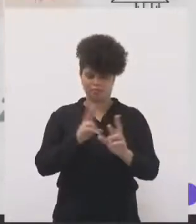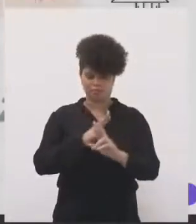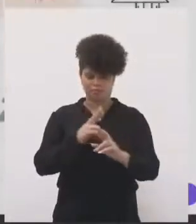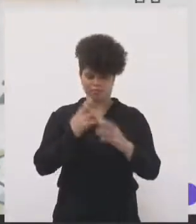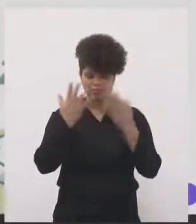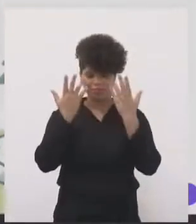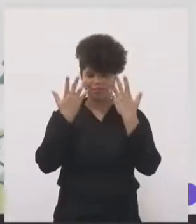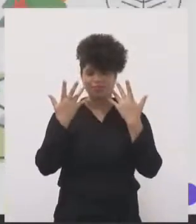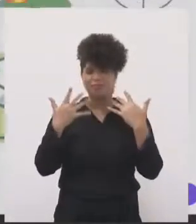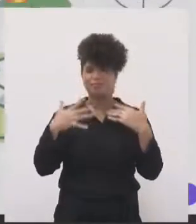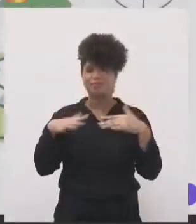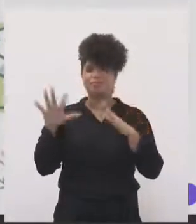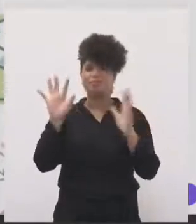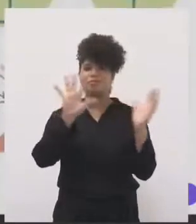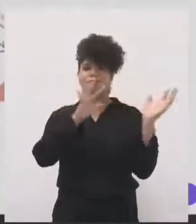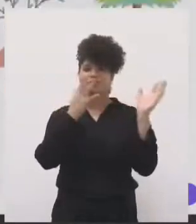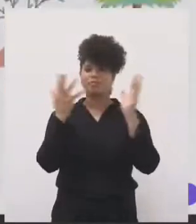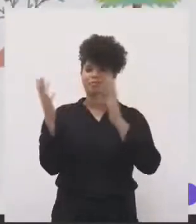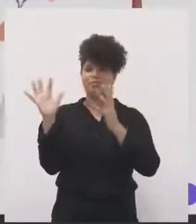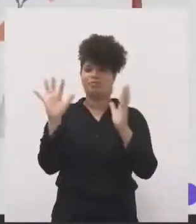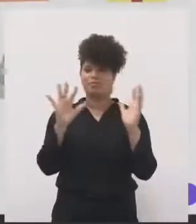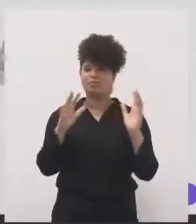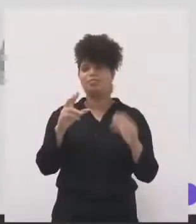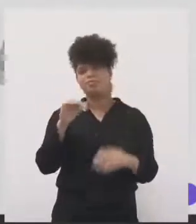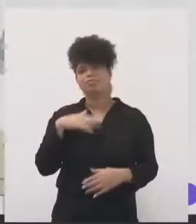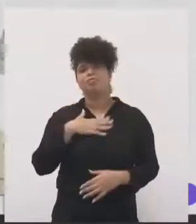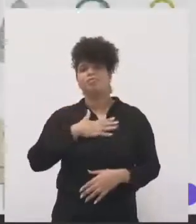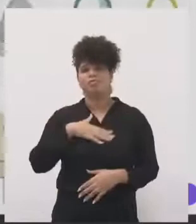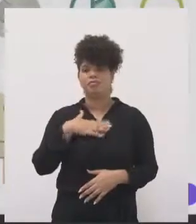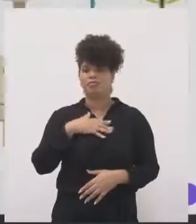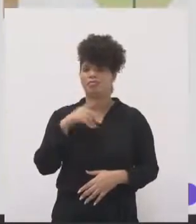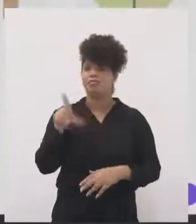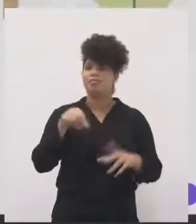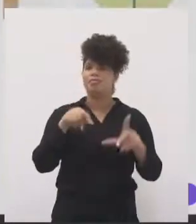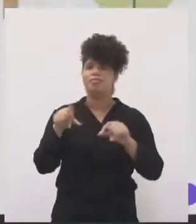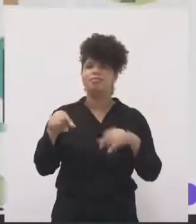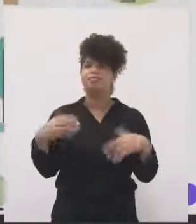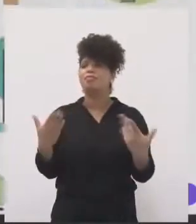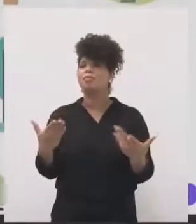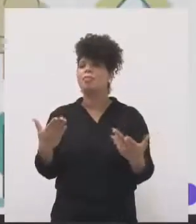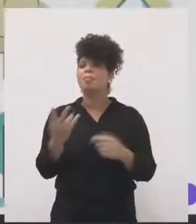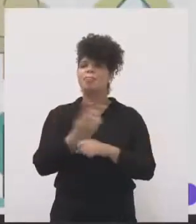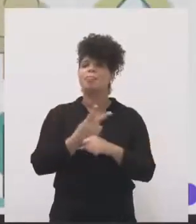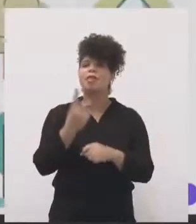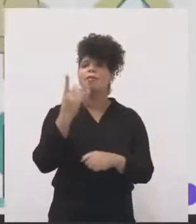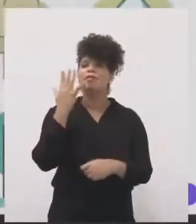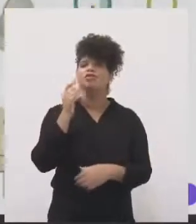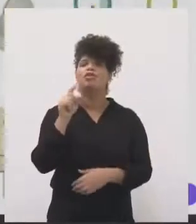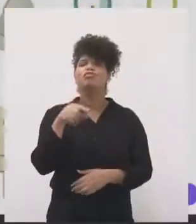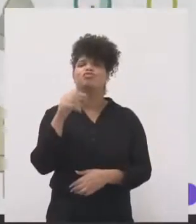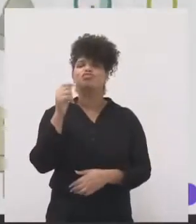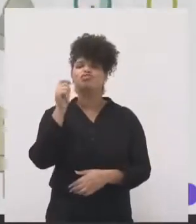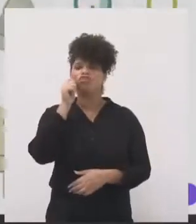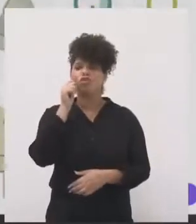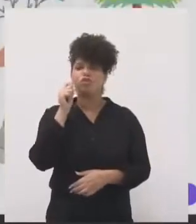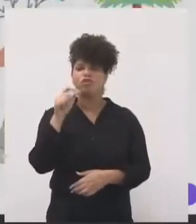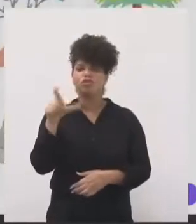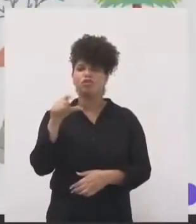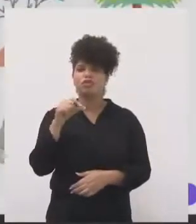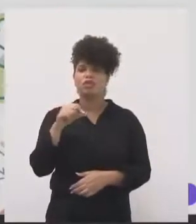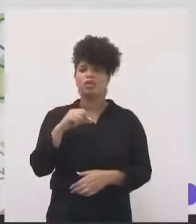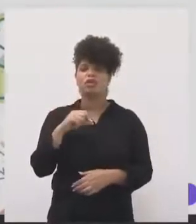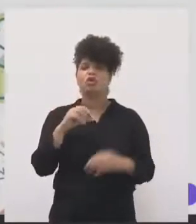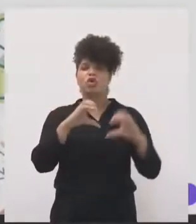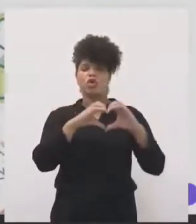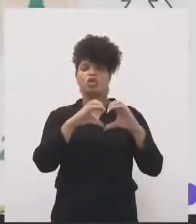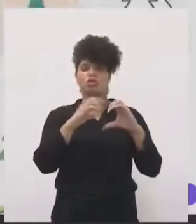ver aqui os desenhozinhos, gostei da árvore, vou procurar uma bonitinha, pode ser essa aqui, clico no coraçãozinho, que ela